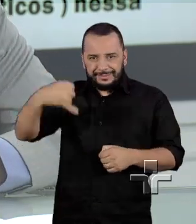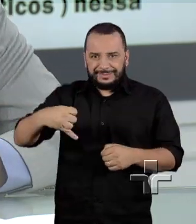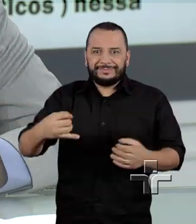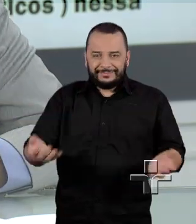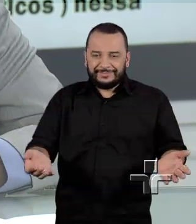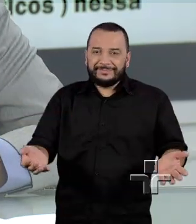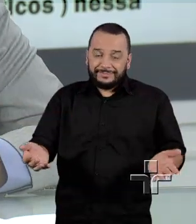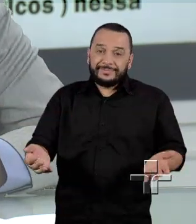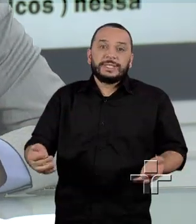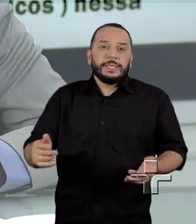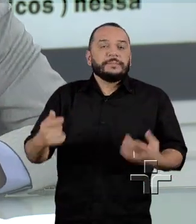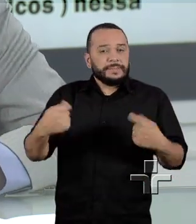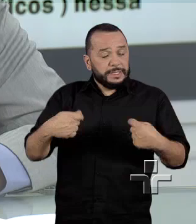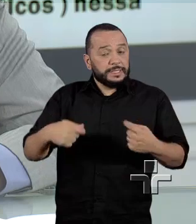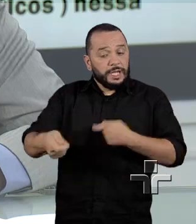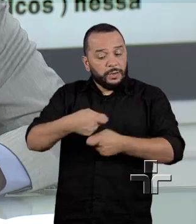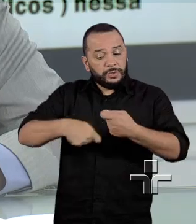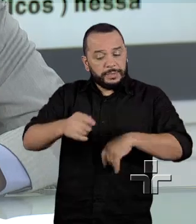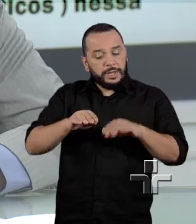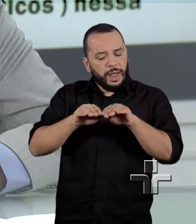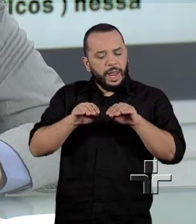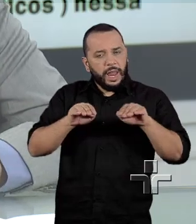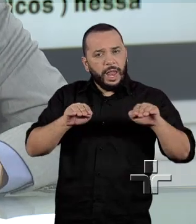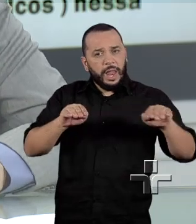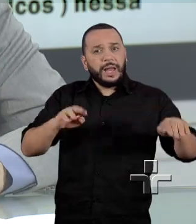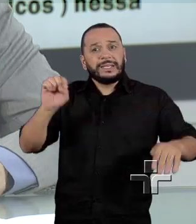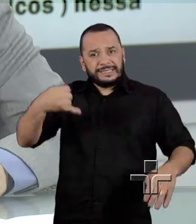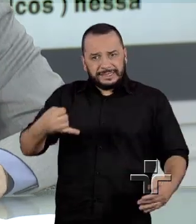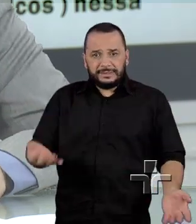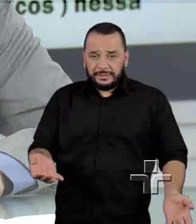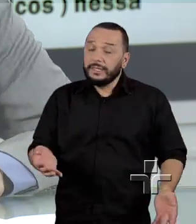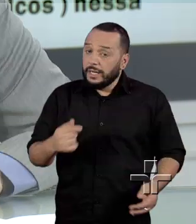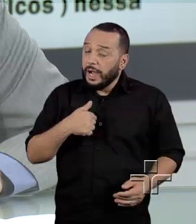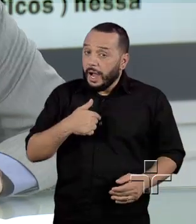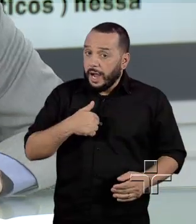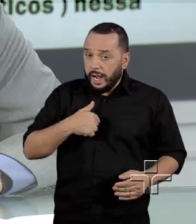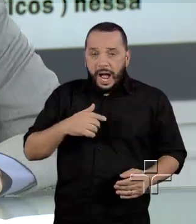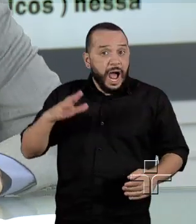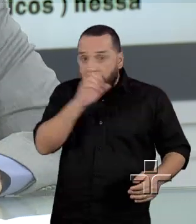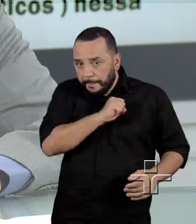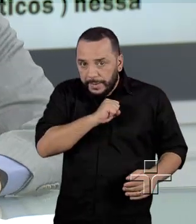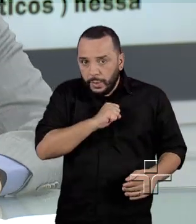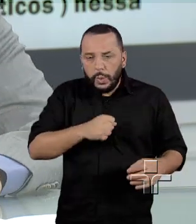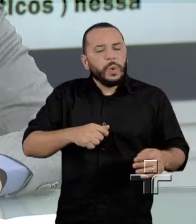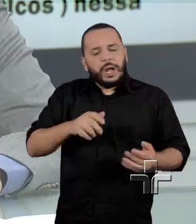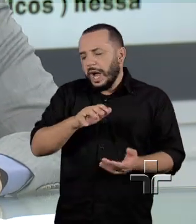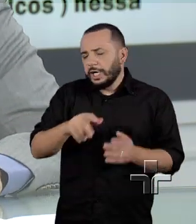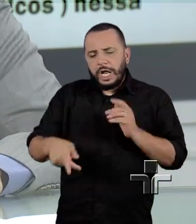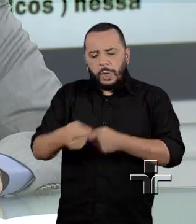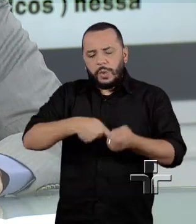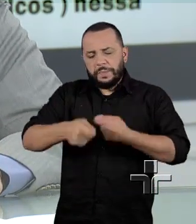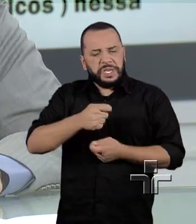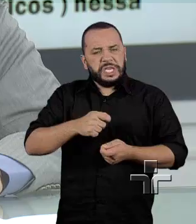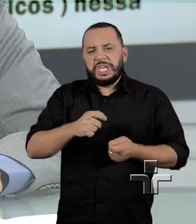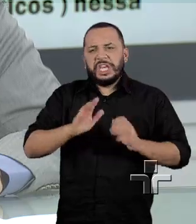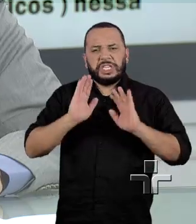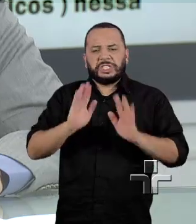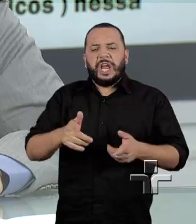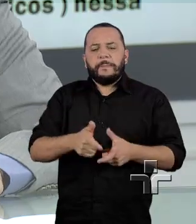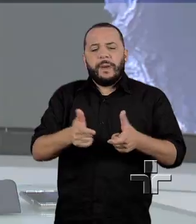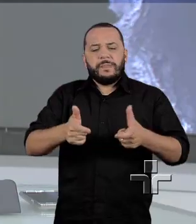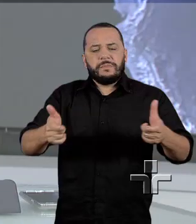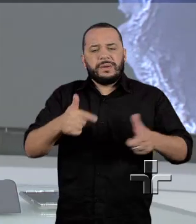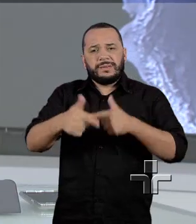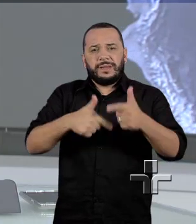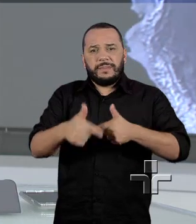esteira da estabilidade da economia. Eu não estou aqui dizendo que a reforma da Previdência imediatamente vai absolutamente redundar em emprego. Precisa das